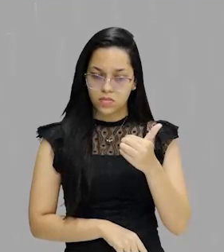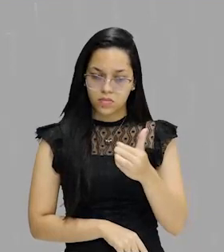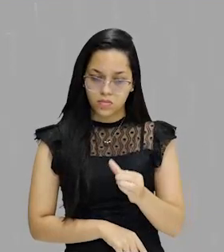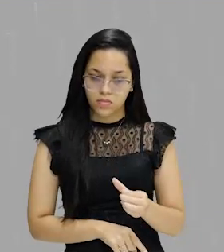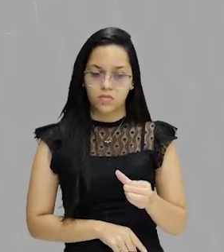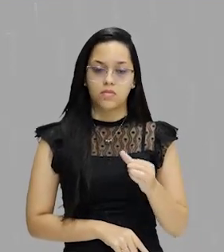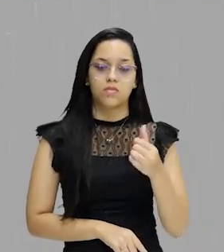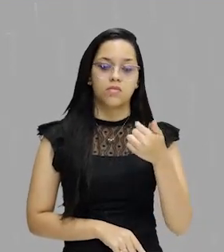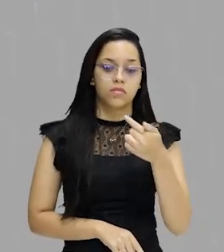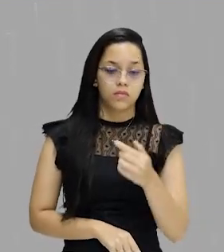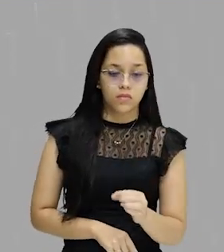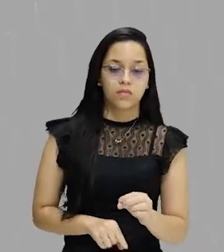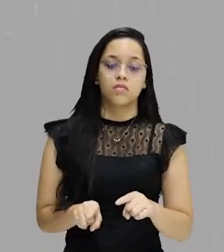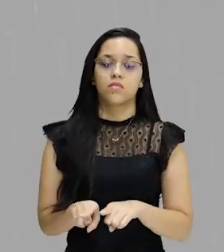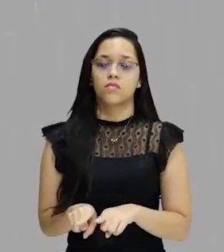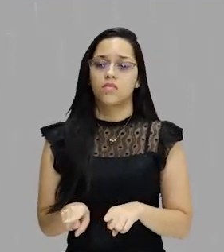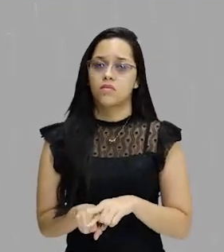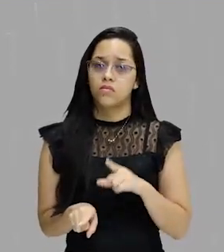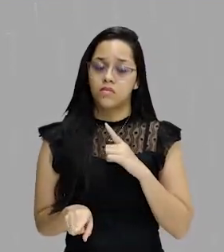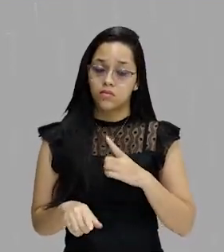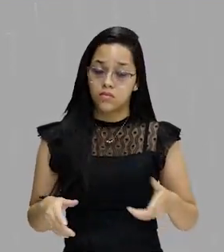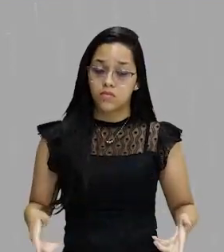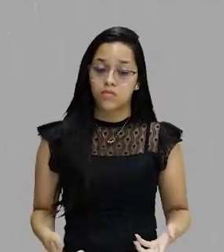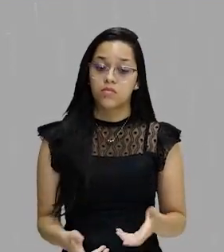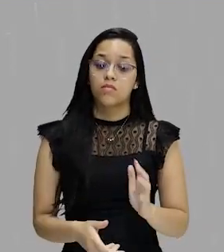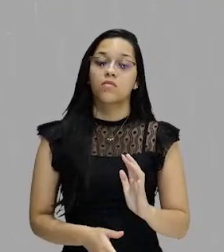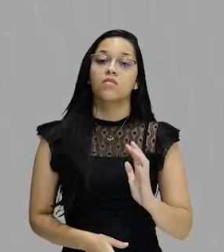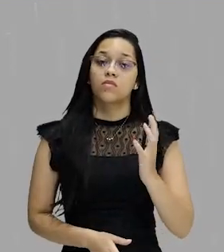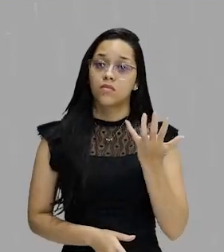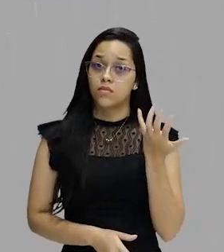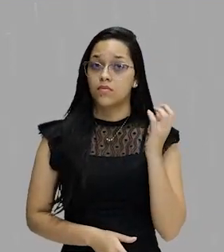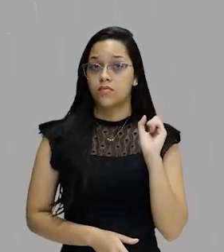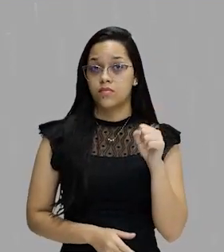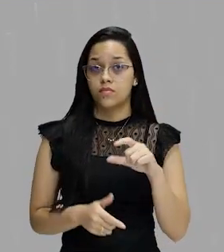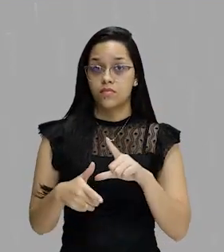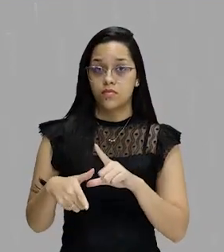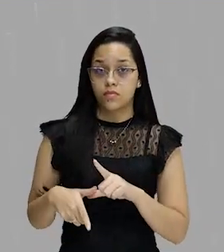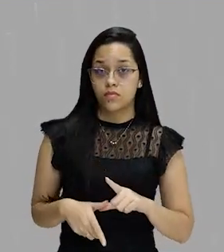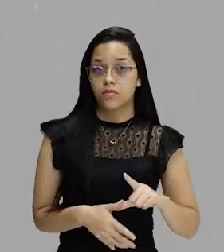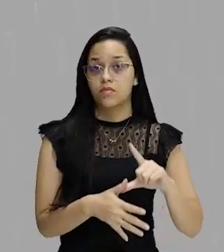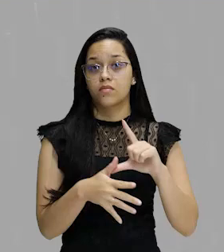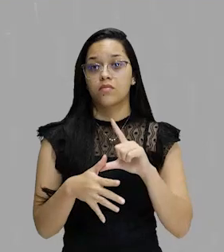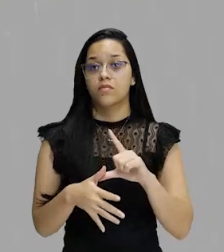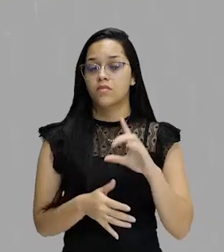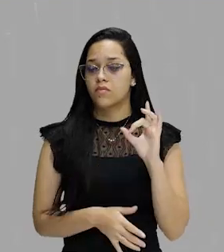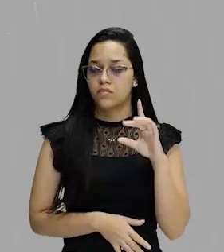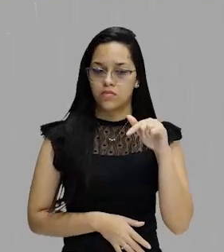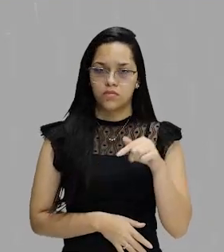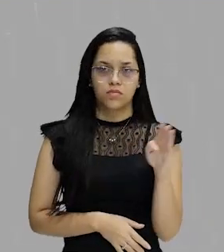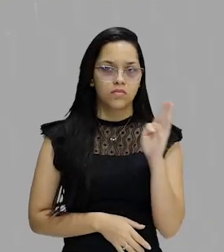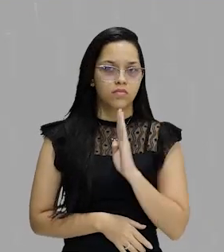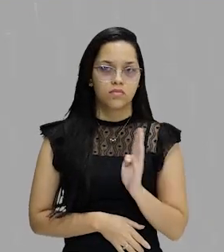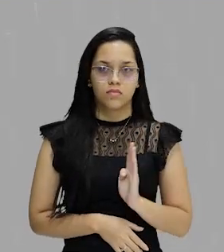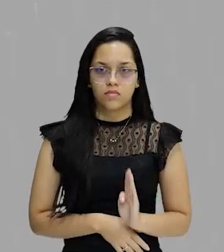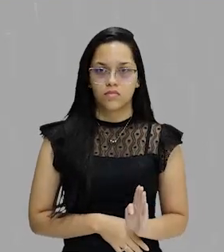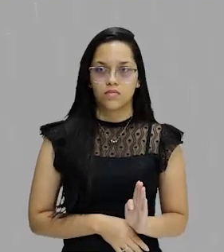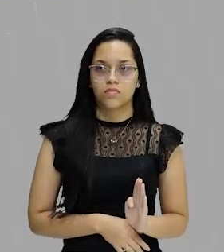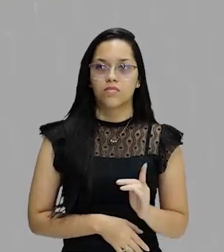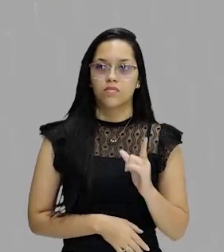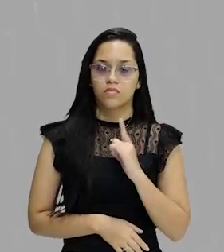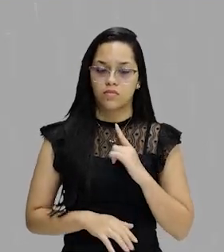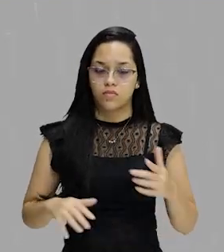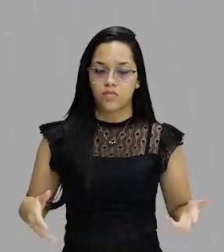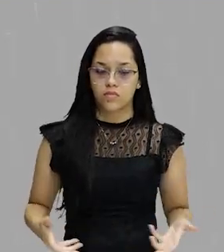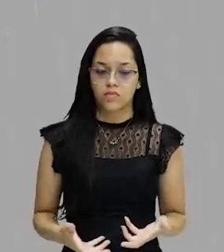1960 e 70, essas manifestações ocorreram na América Latina. Elas não aconteceram apenas no Brasil. Essa